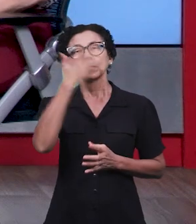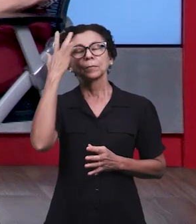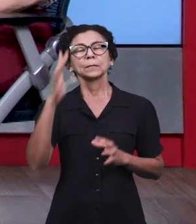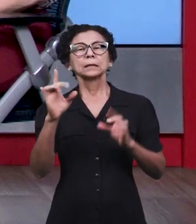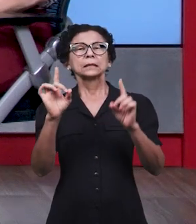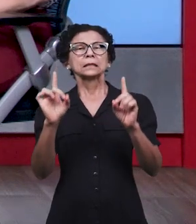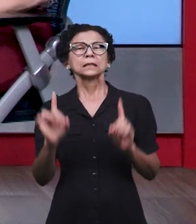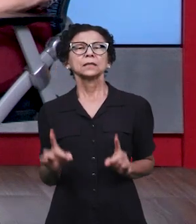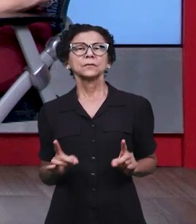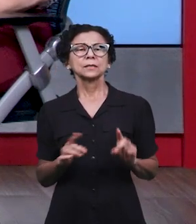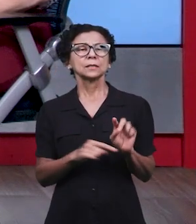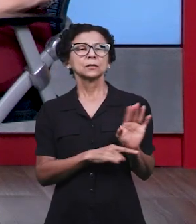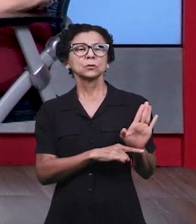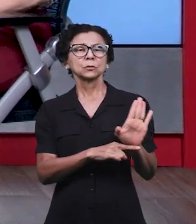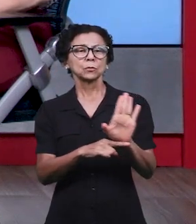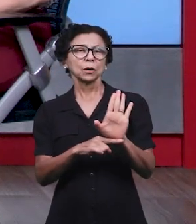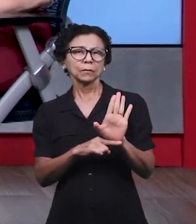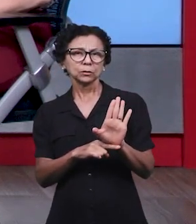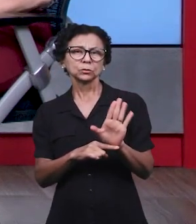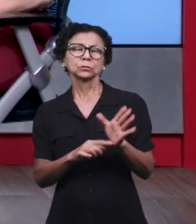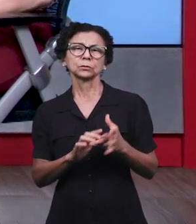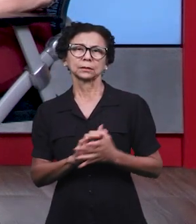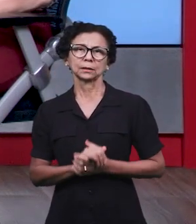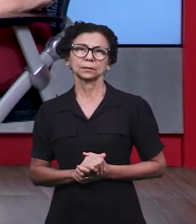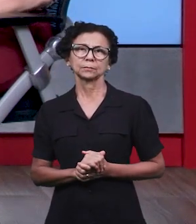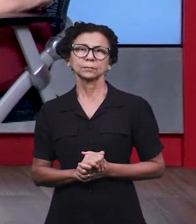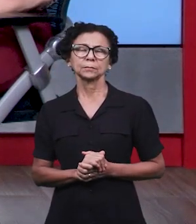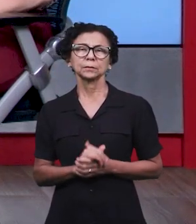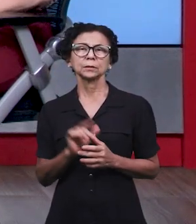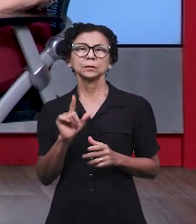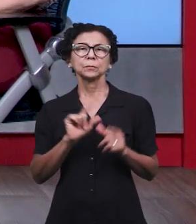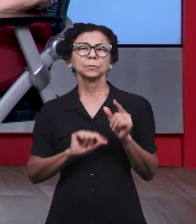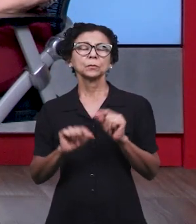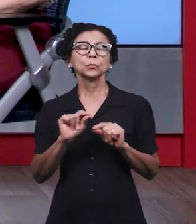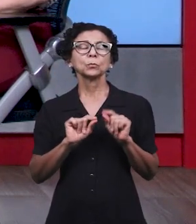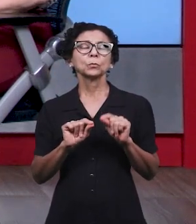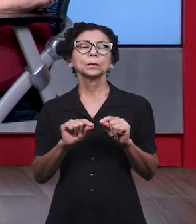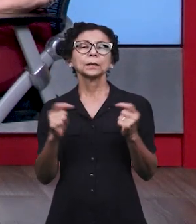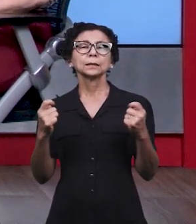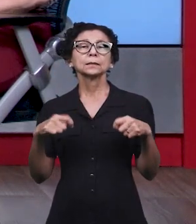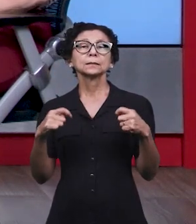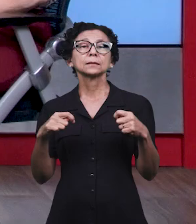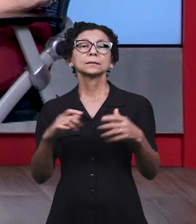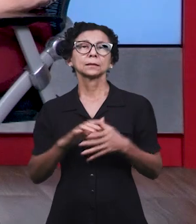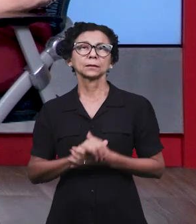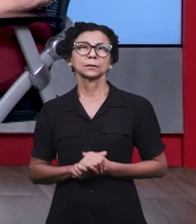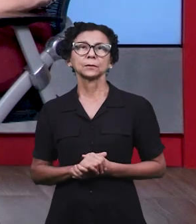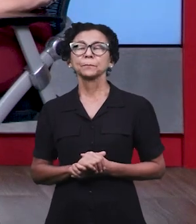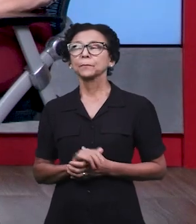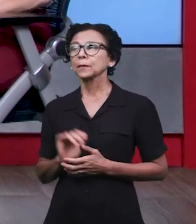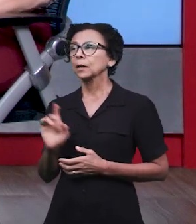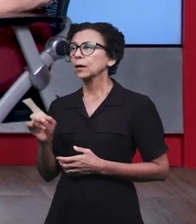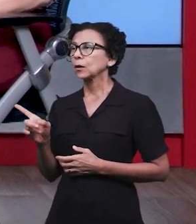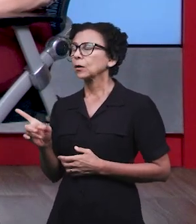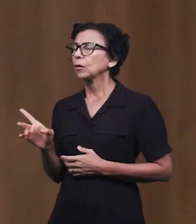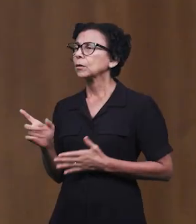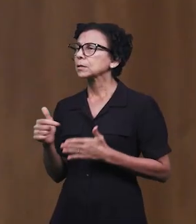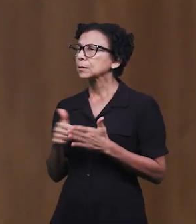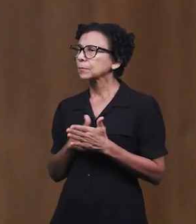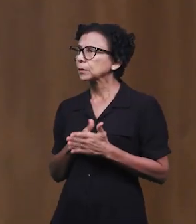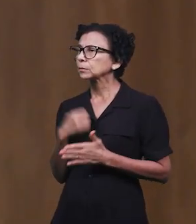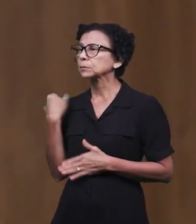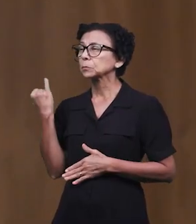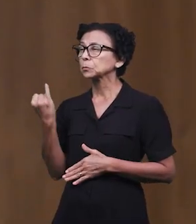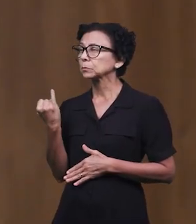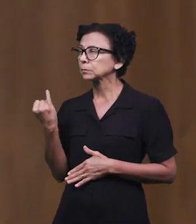e quais são os requisitos para a sua concessão? A senhora poderia nos explicar? Sim, Leonice, essa pergunta ela é muito relevante.